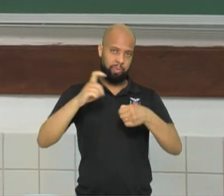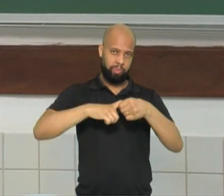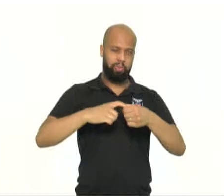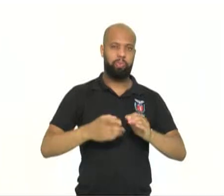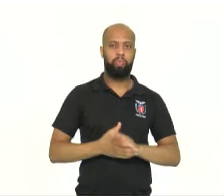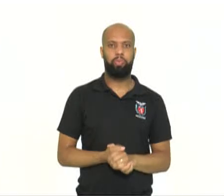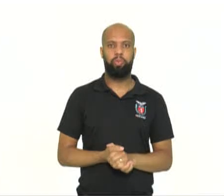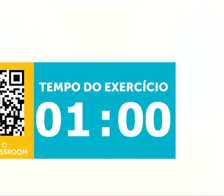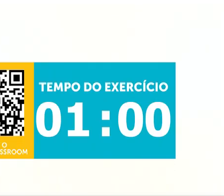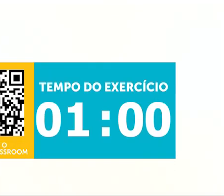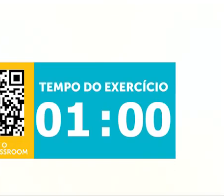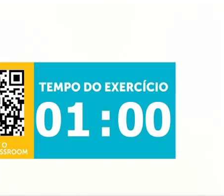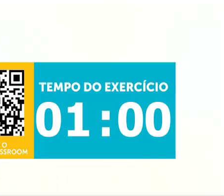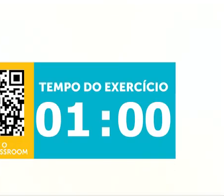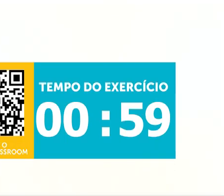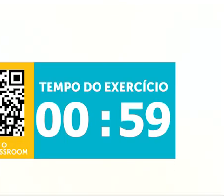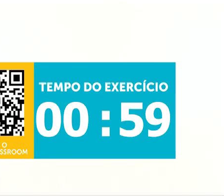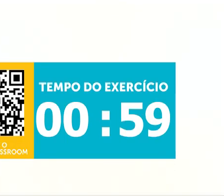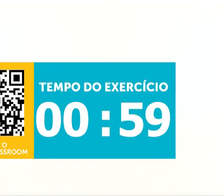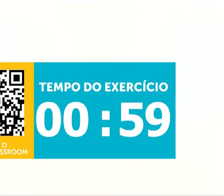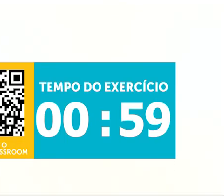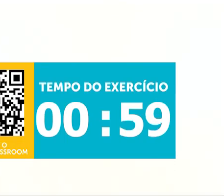volta.